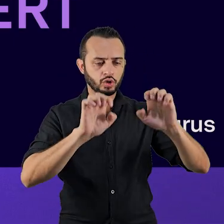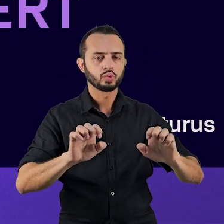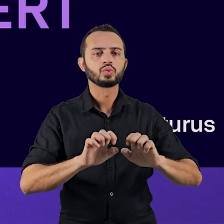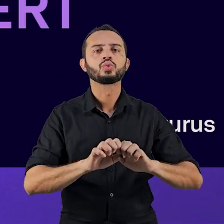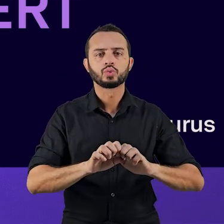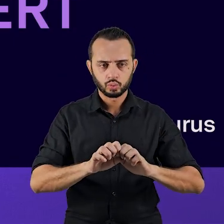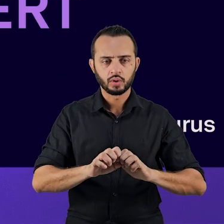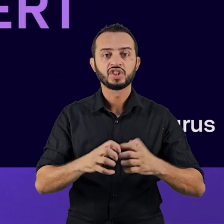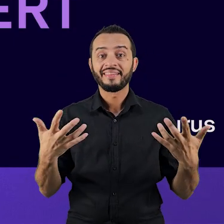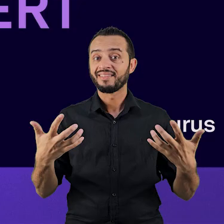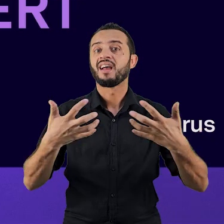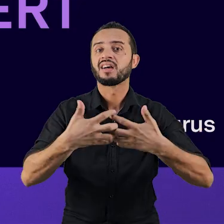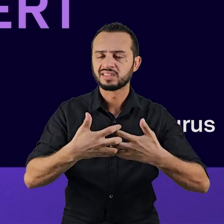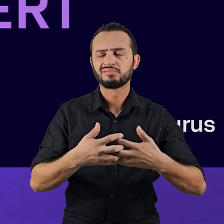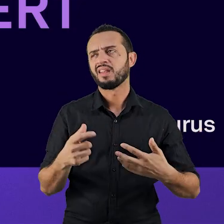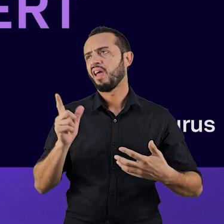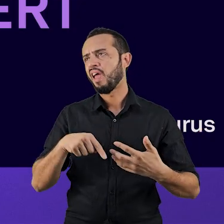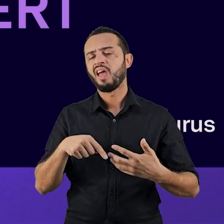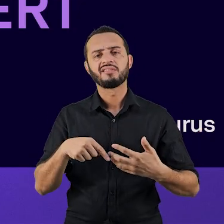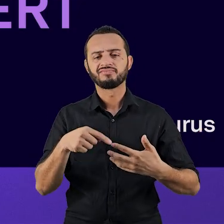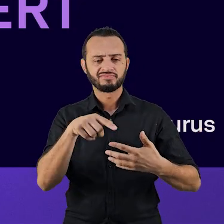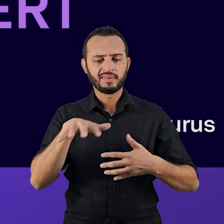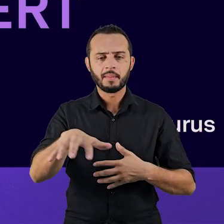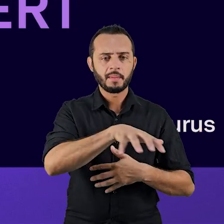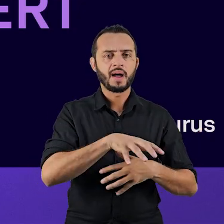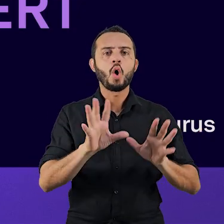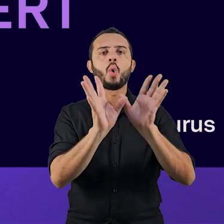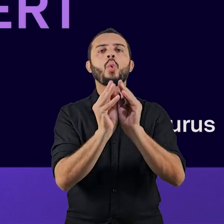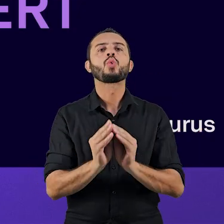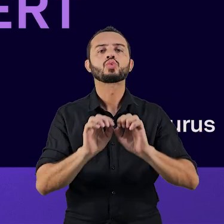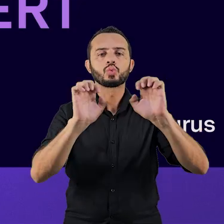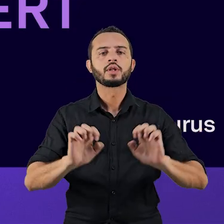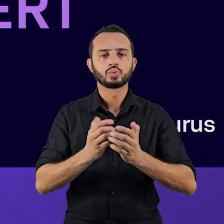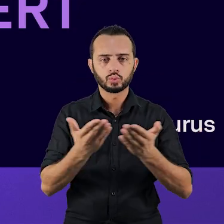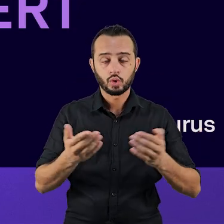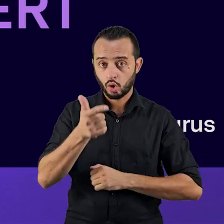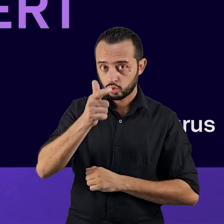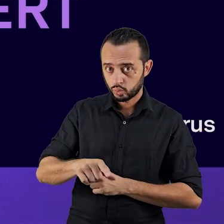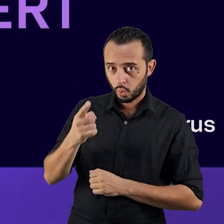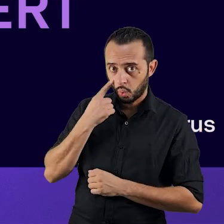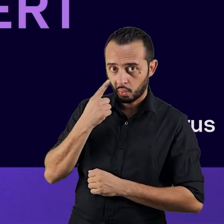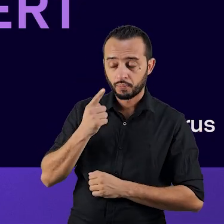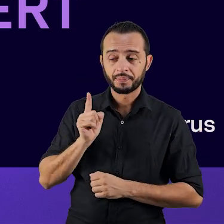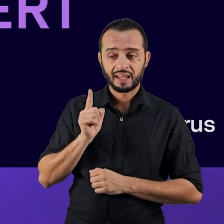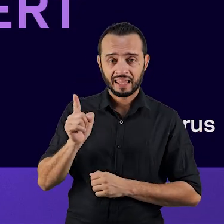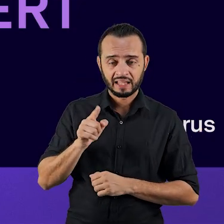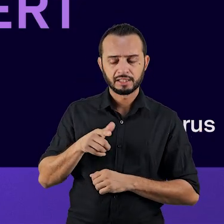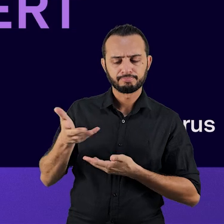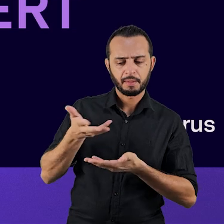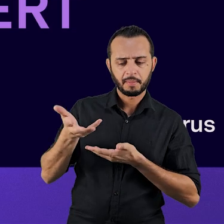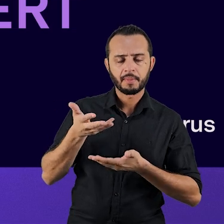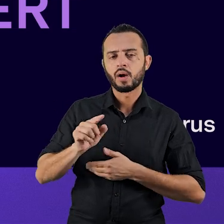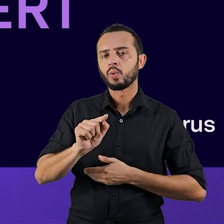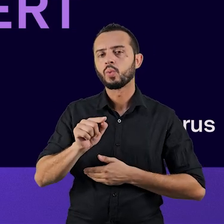funções quadradas integráveis. Tá? Então ele é um espaço, ele é um conjunto com uma estrutura. E veja só, novamente, ele